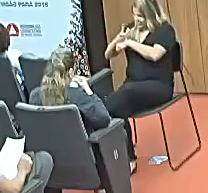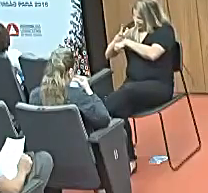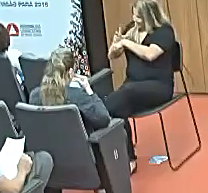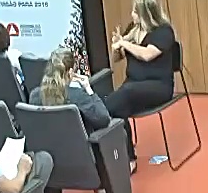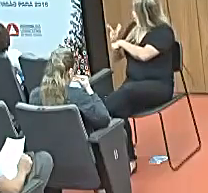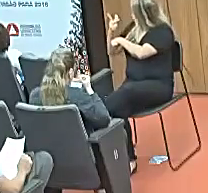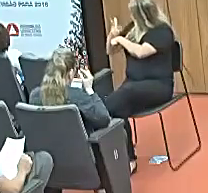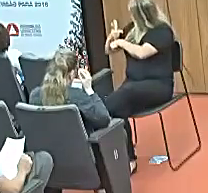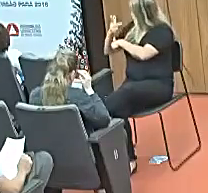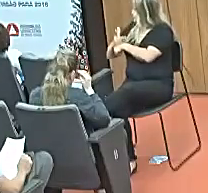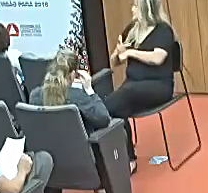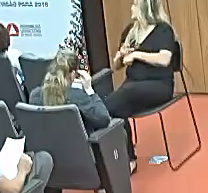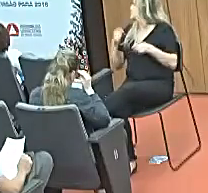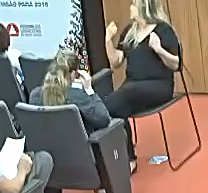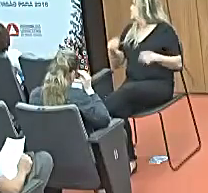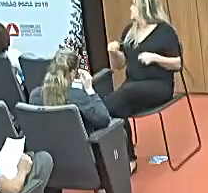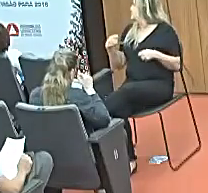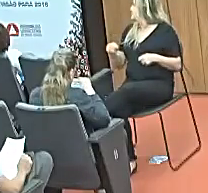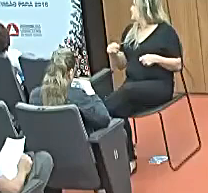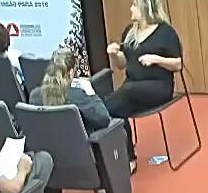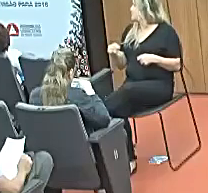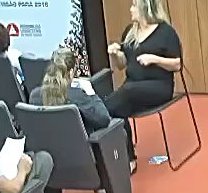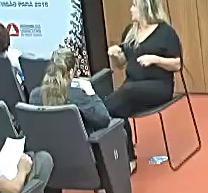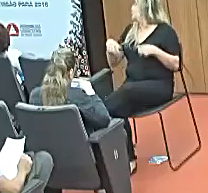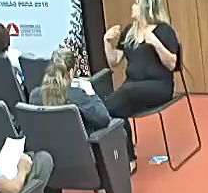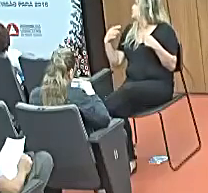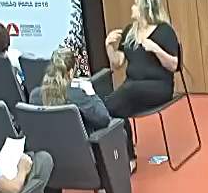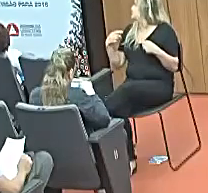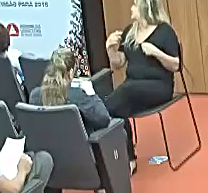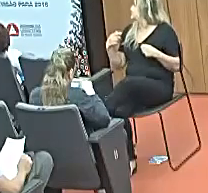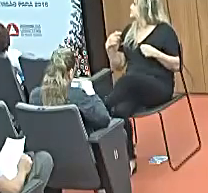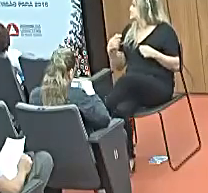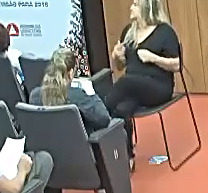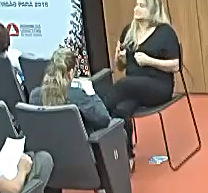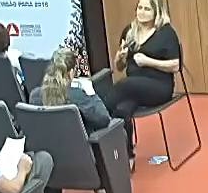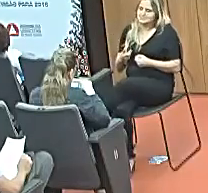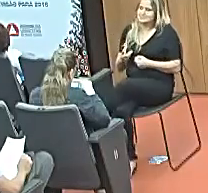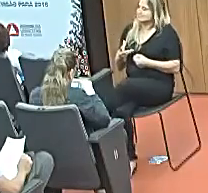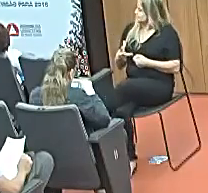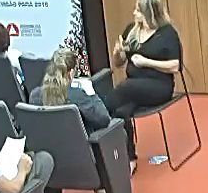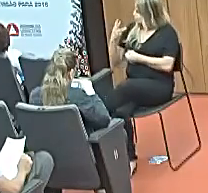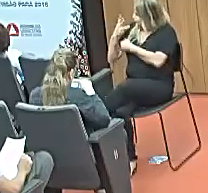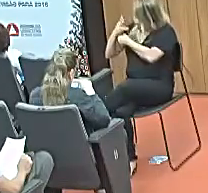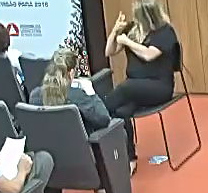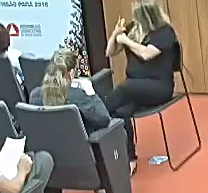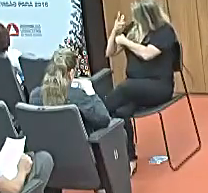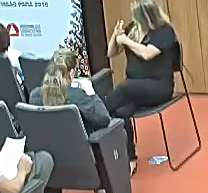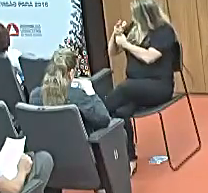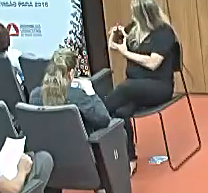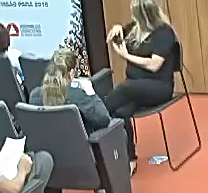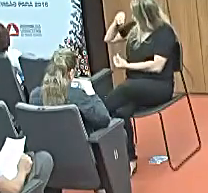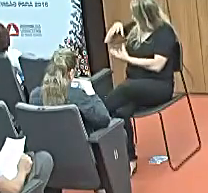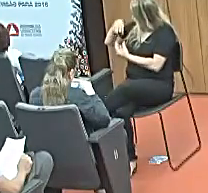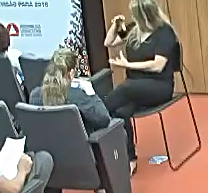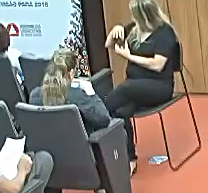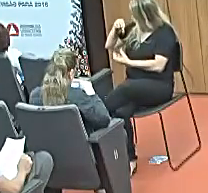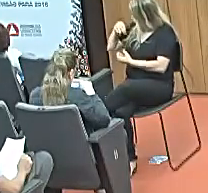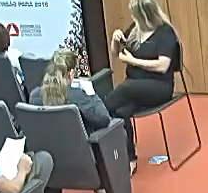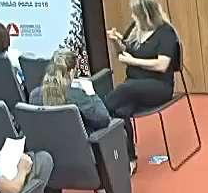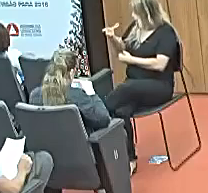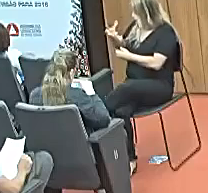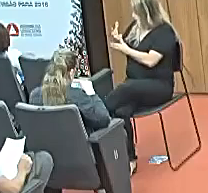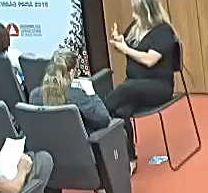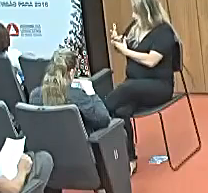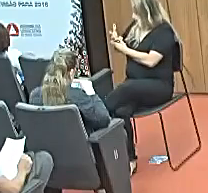de cada vez mais cuidados e à sua população aumenta mais a cada dia e mesmo assim os seus direitos muitas vezes